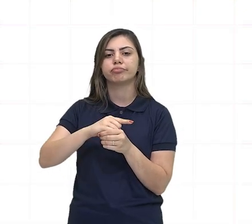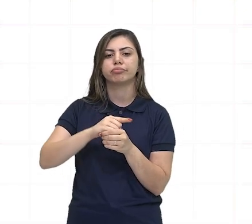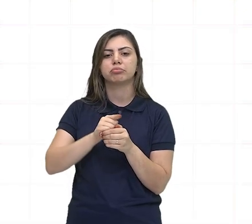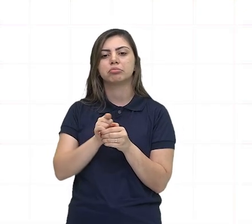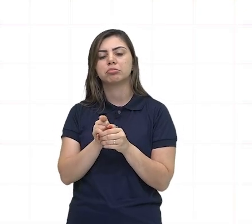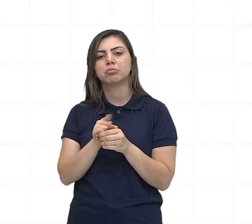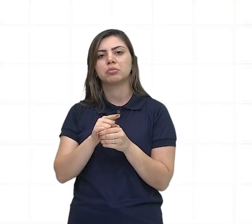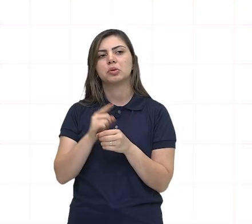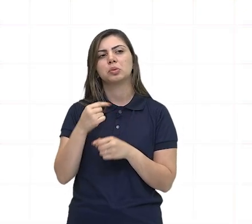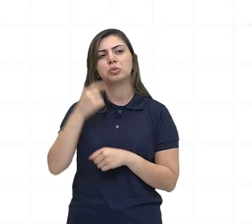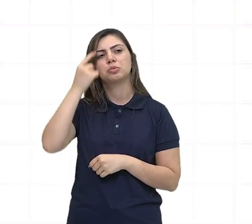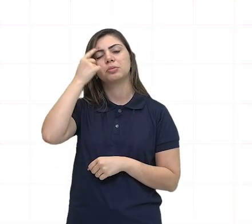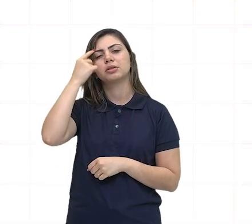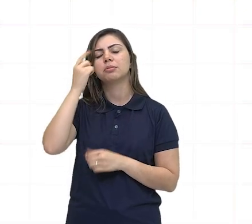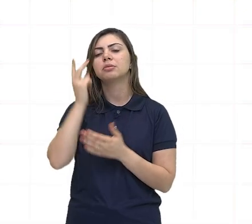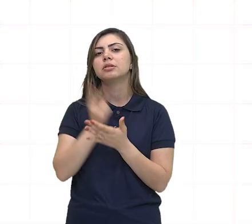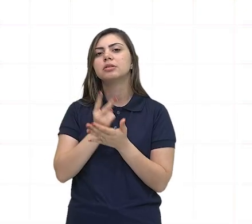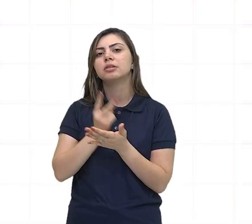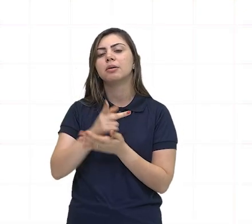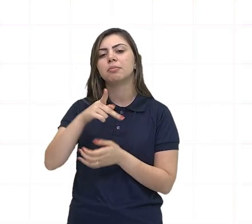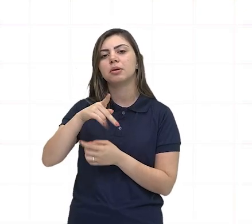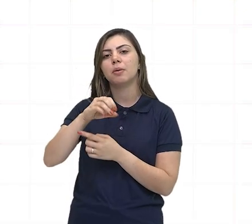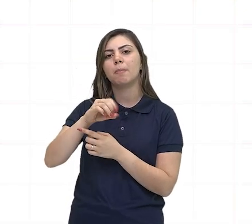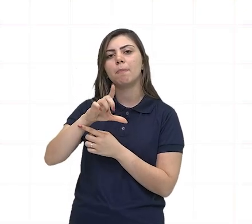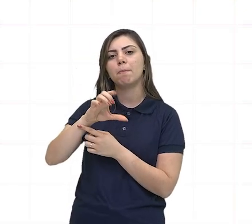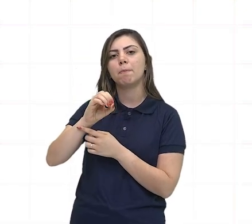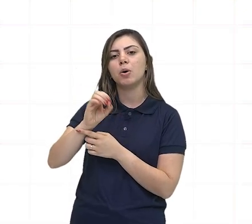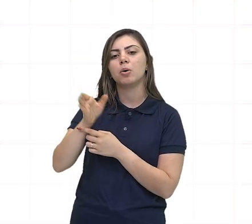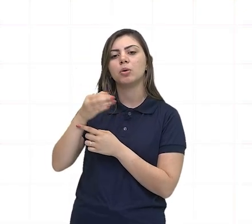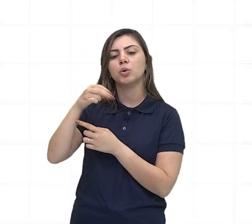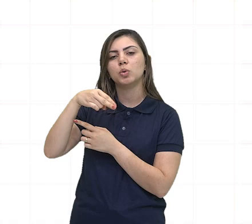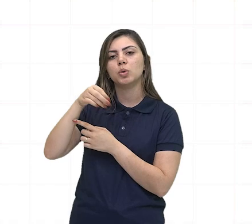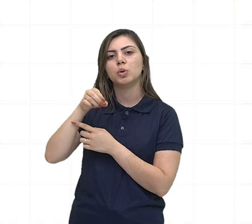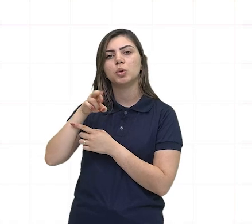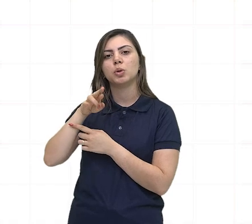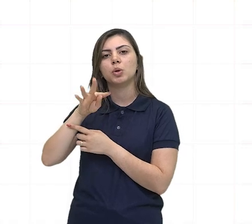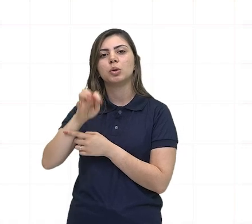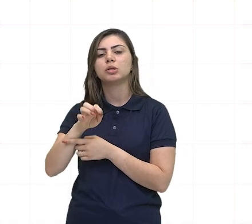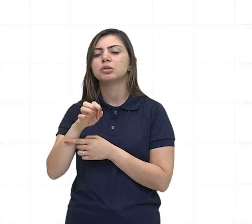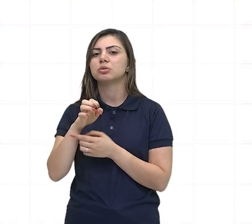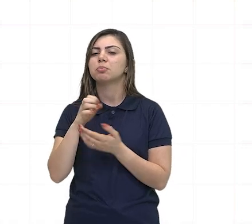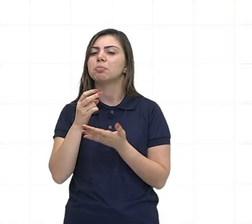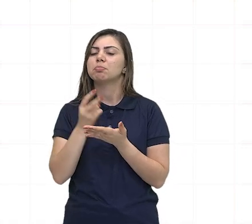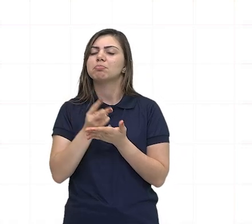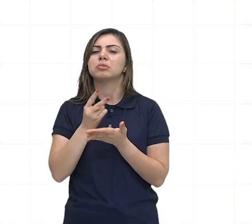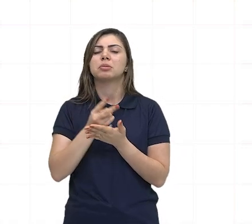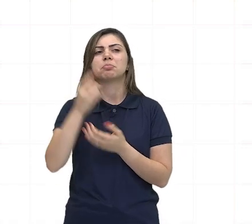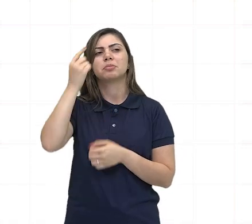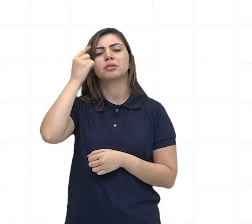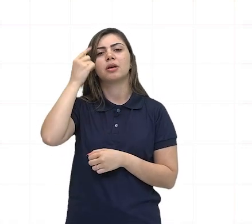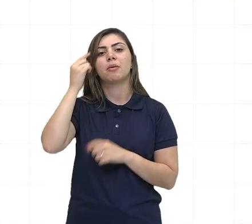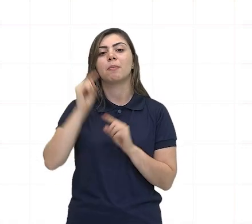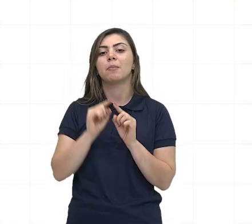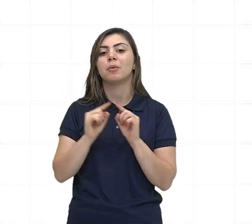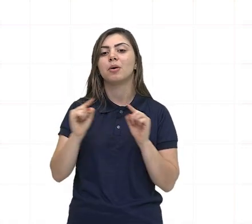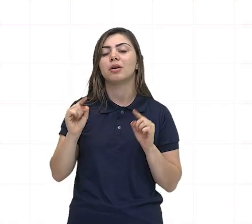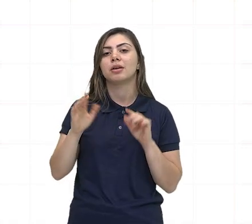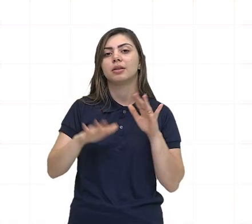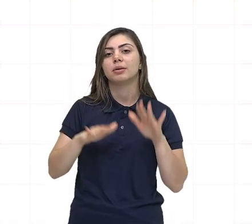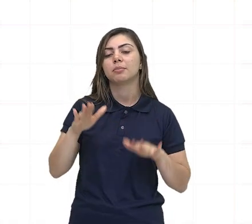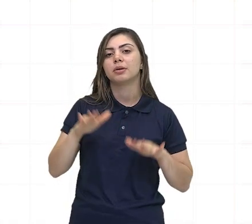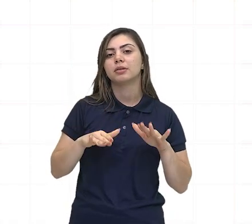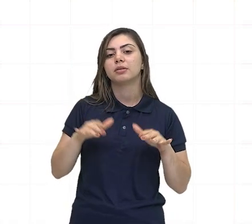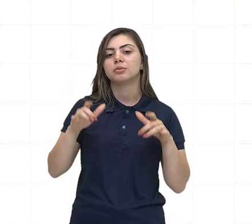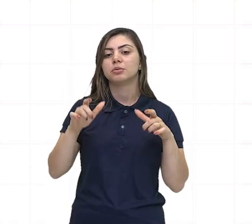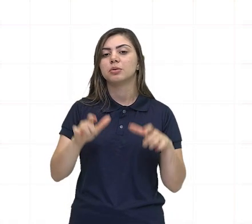indicava para o polo norte, ou norte geográfico, que é a mesma coisa. No entanto, dependendo do lugar